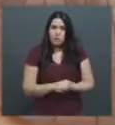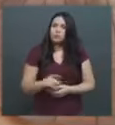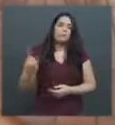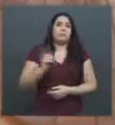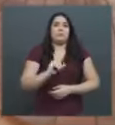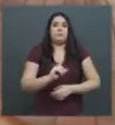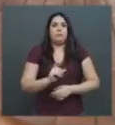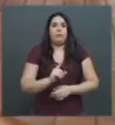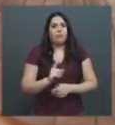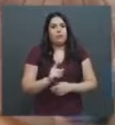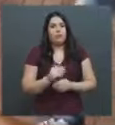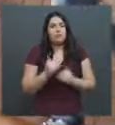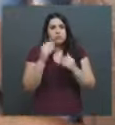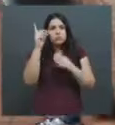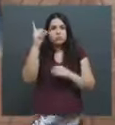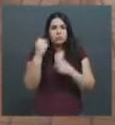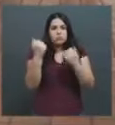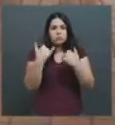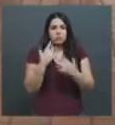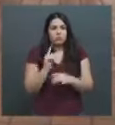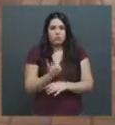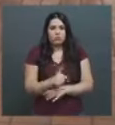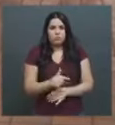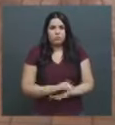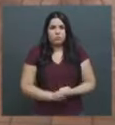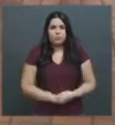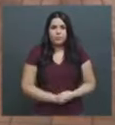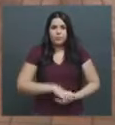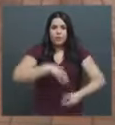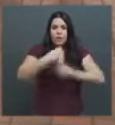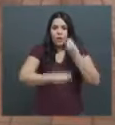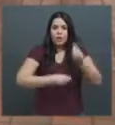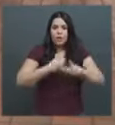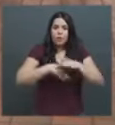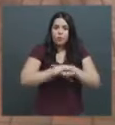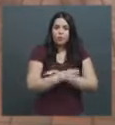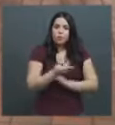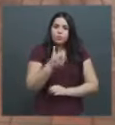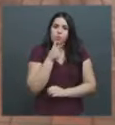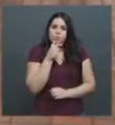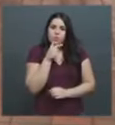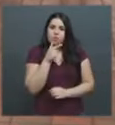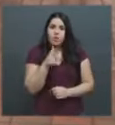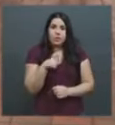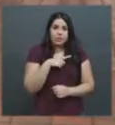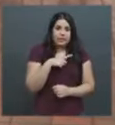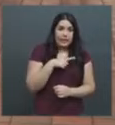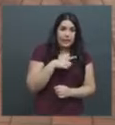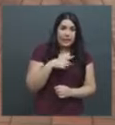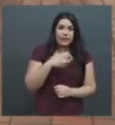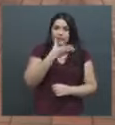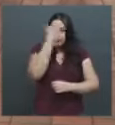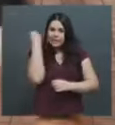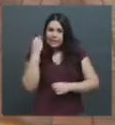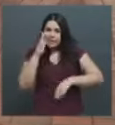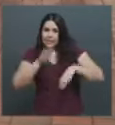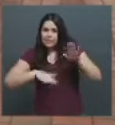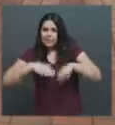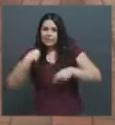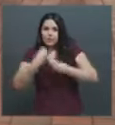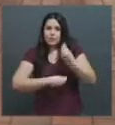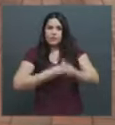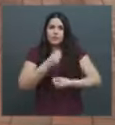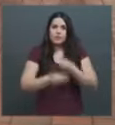enquanto, graças a Deus, nunca tive. E como é que é o seu hábito de tomar água? Você mantém esse hábito? Você se esquece de vez em quando? Como que é?